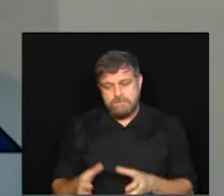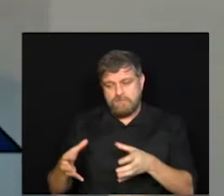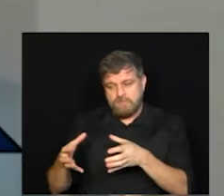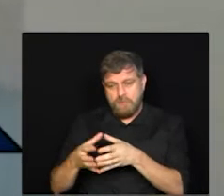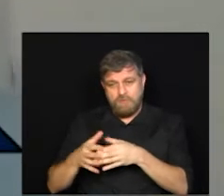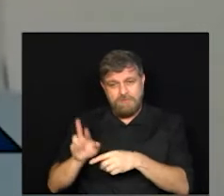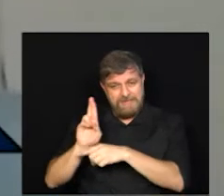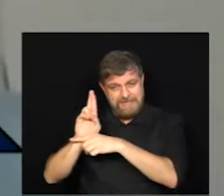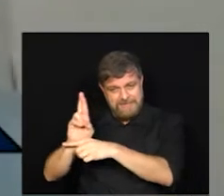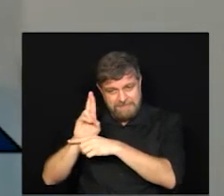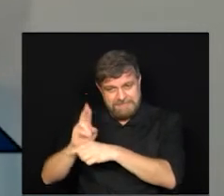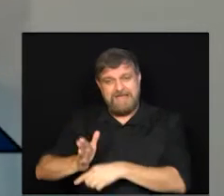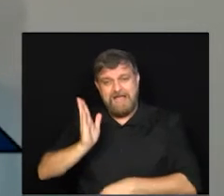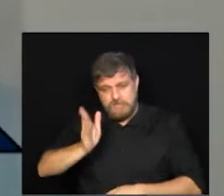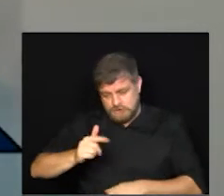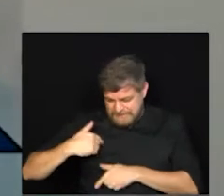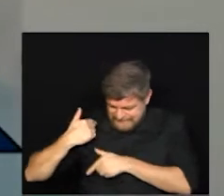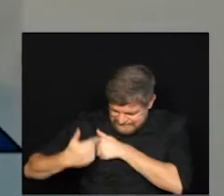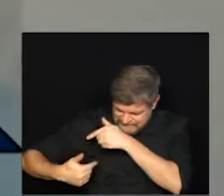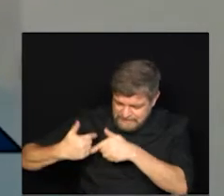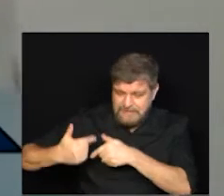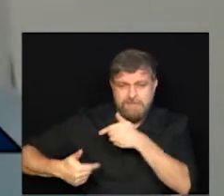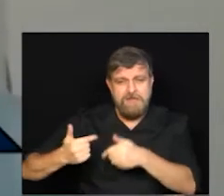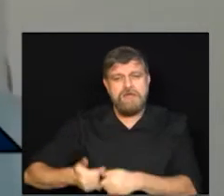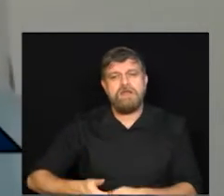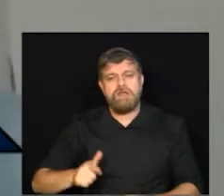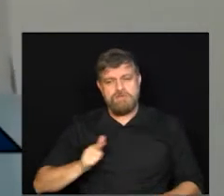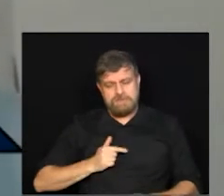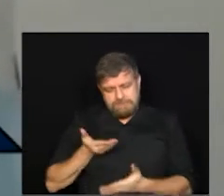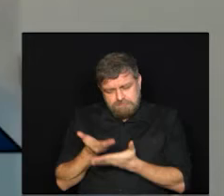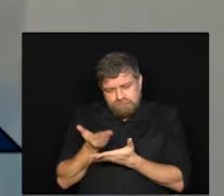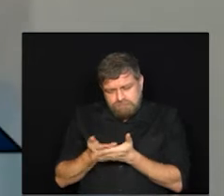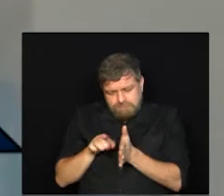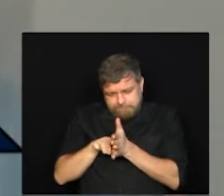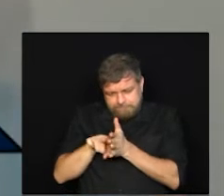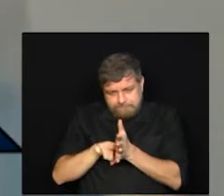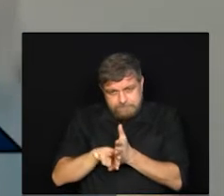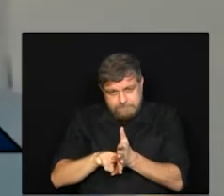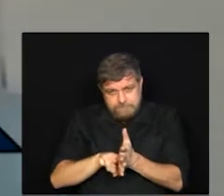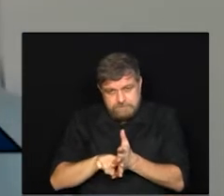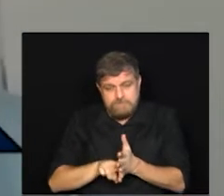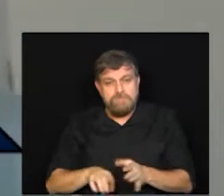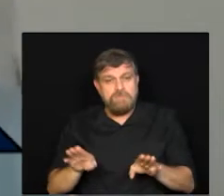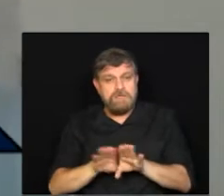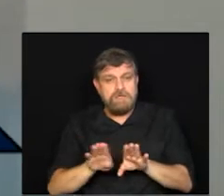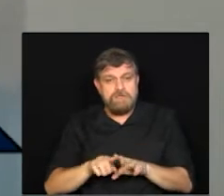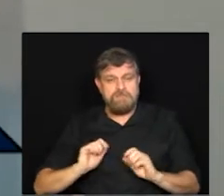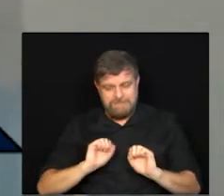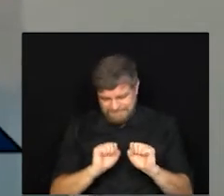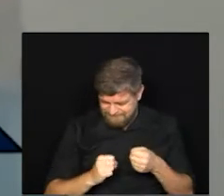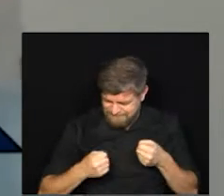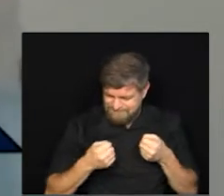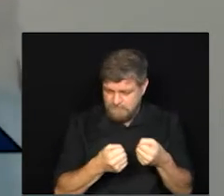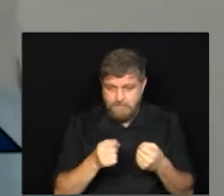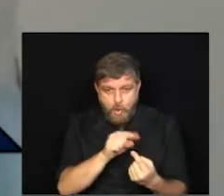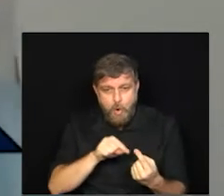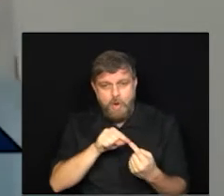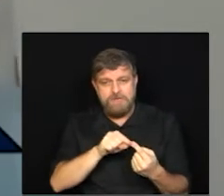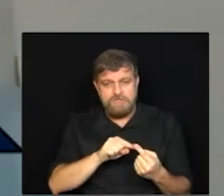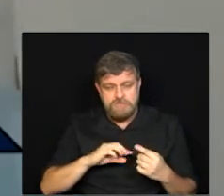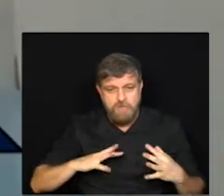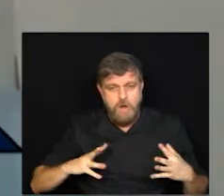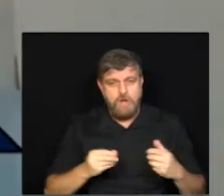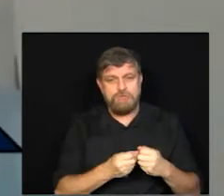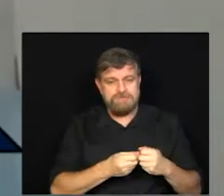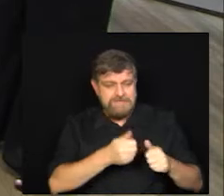de representação já tem trabalhado, tem se debruçado em cima dessa causa e também não irá esforços para que tudo isso venha à tona e